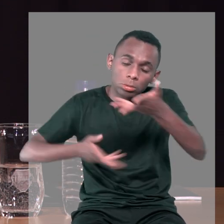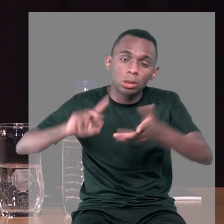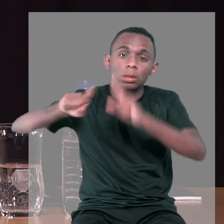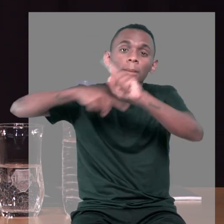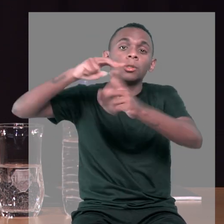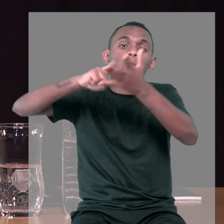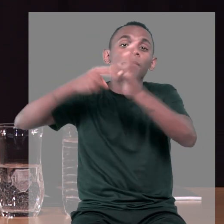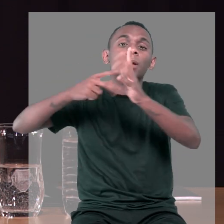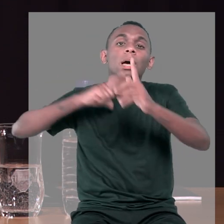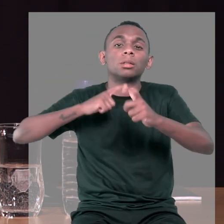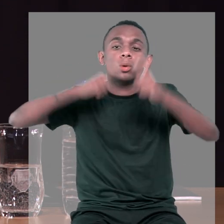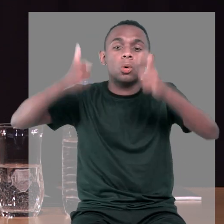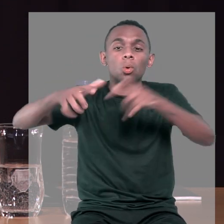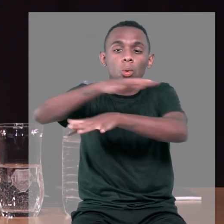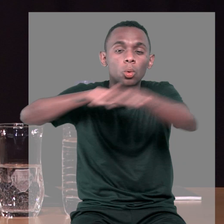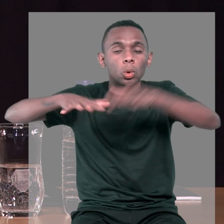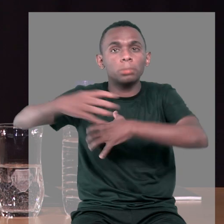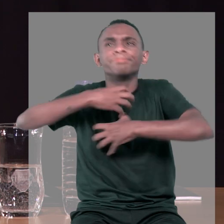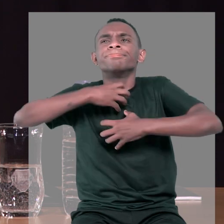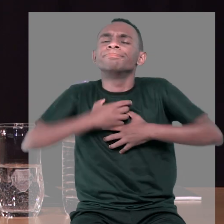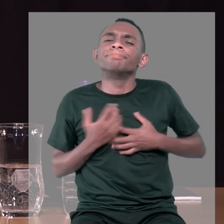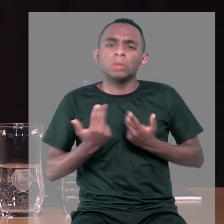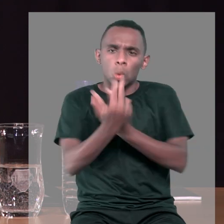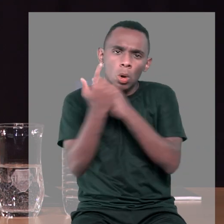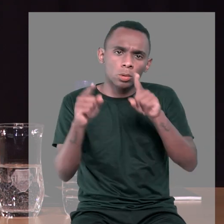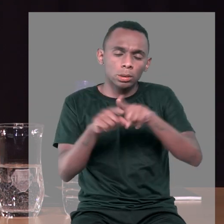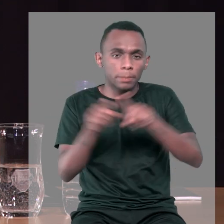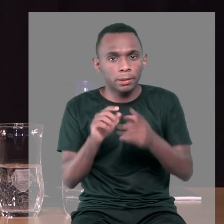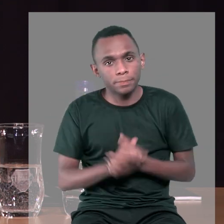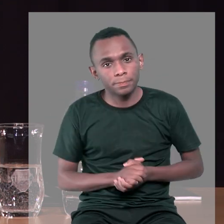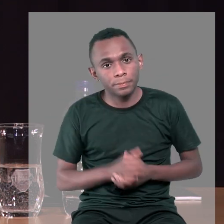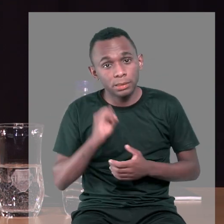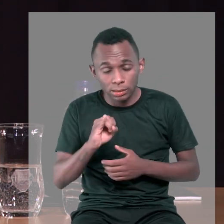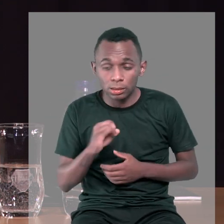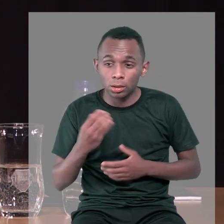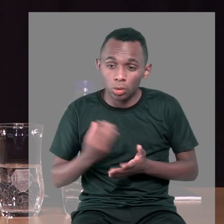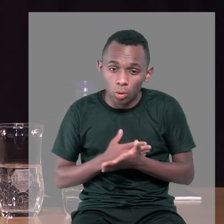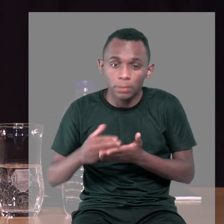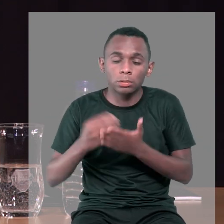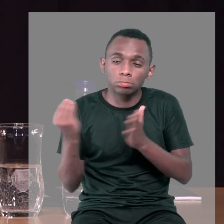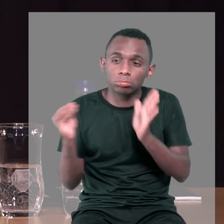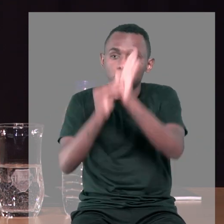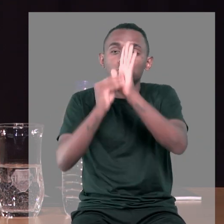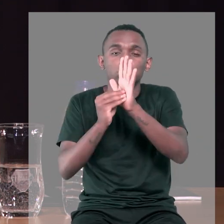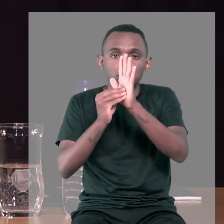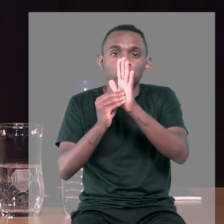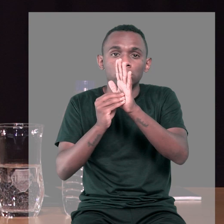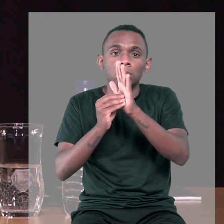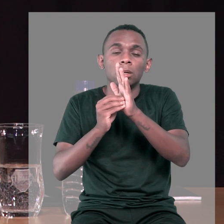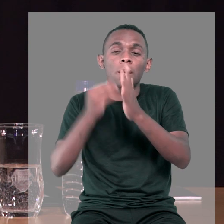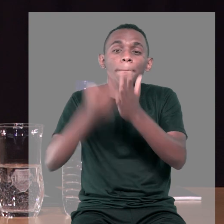nós erigimos um mundo em comum. Por isso, me parece plausível colocar no mesmo pé a ausência